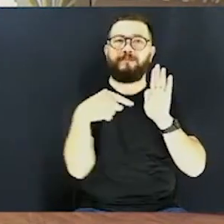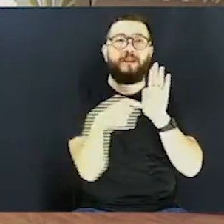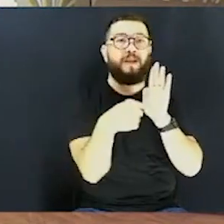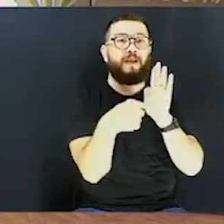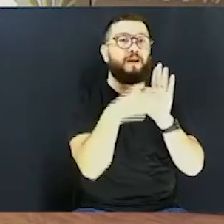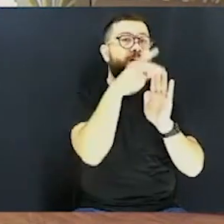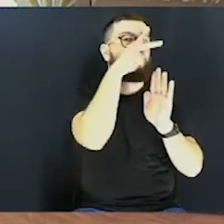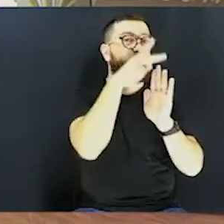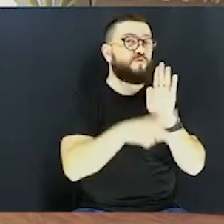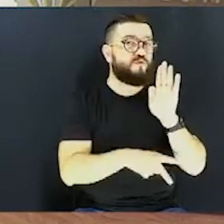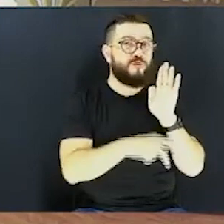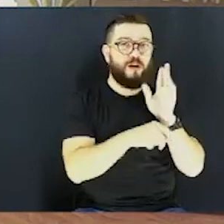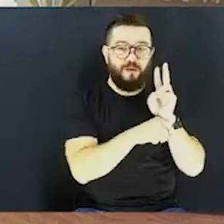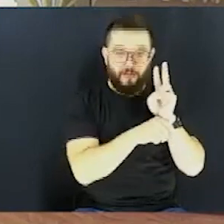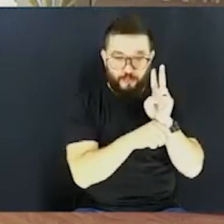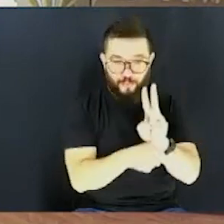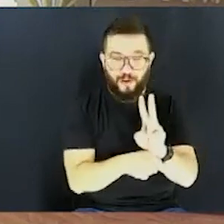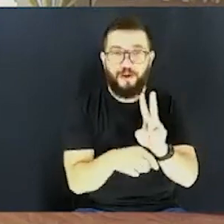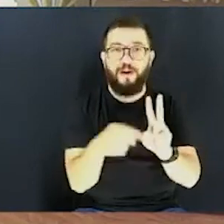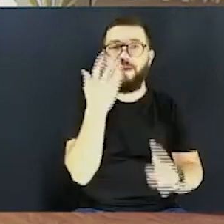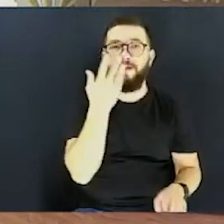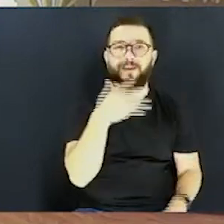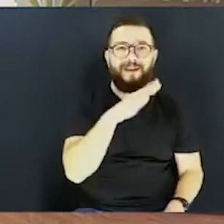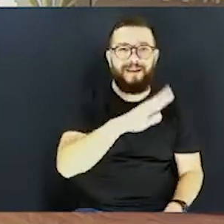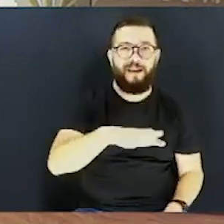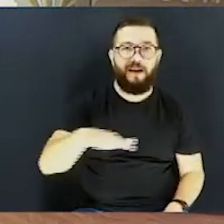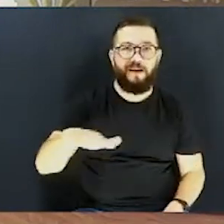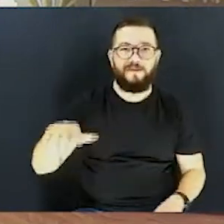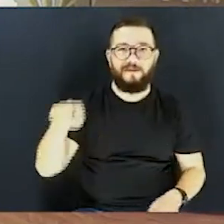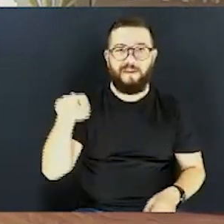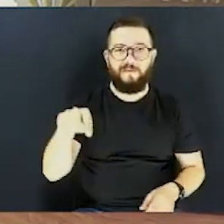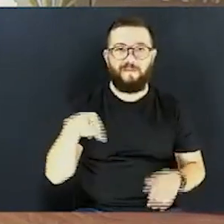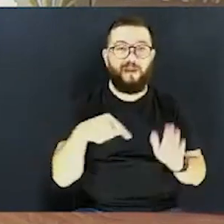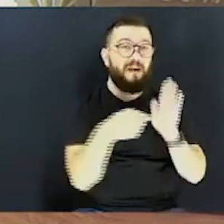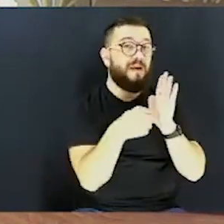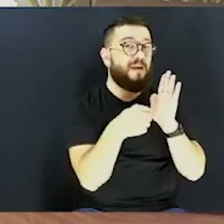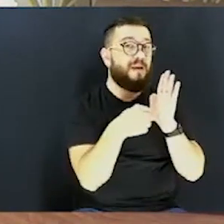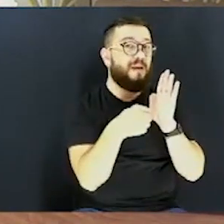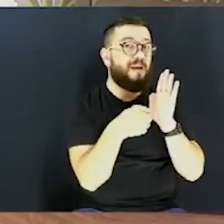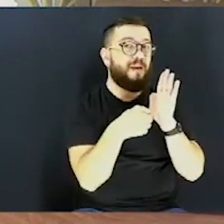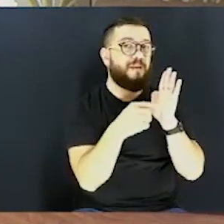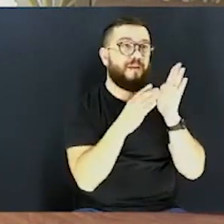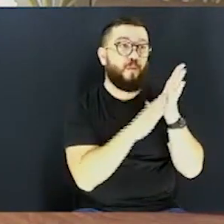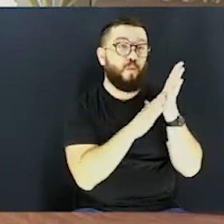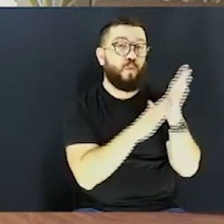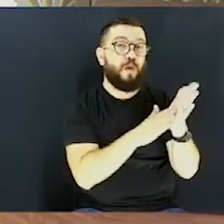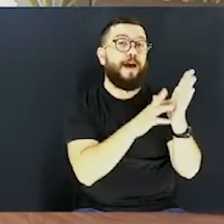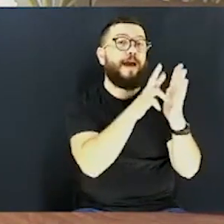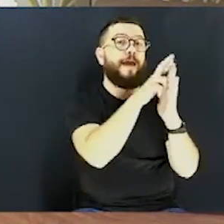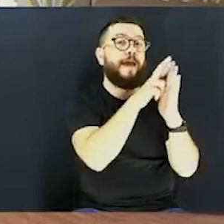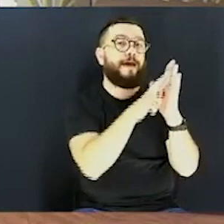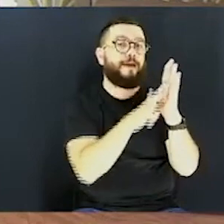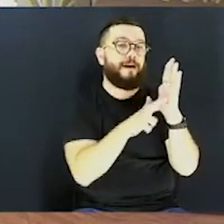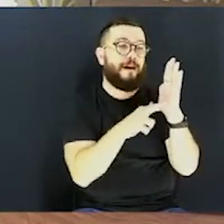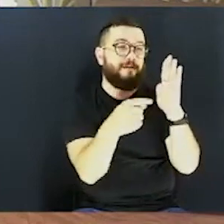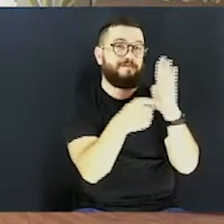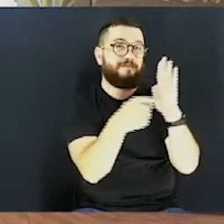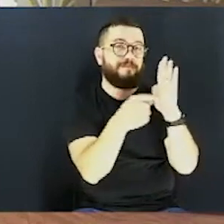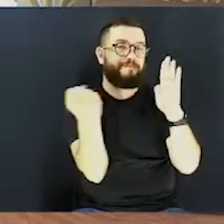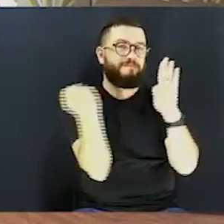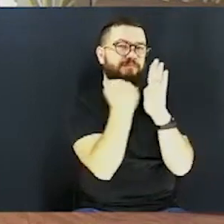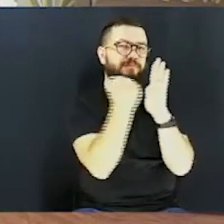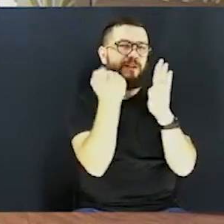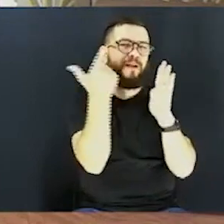Infância, na esteira do marco regulatório de 2016, criando, portanto, uma série